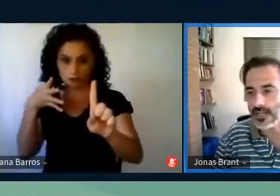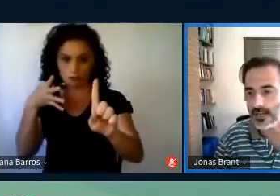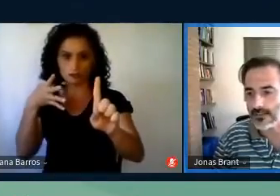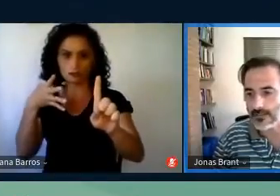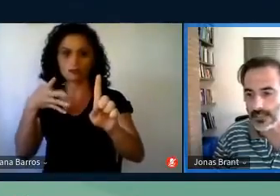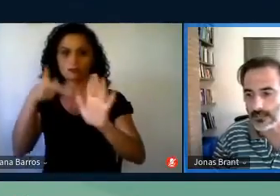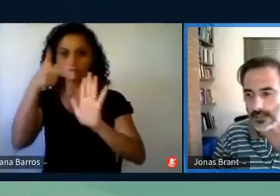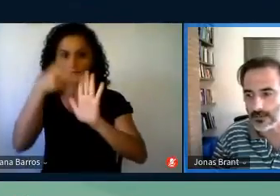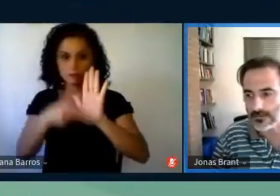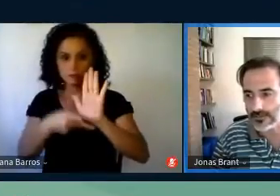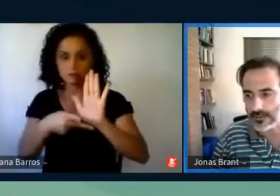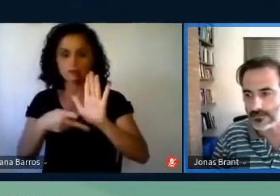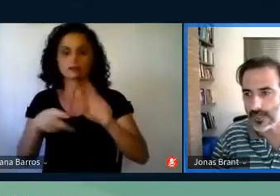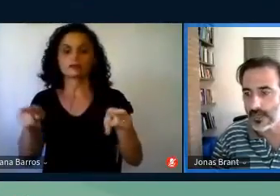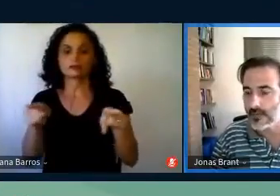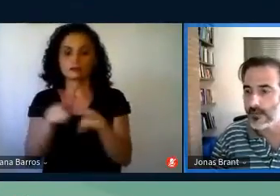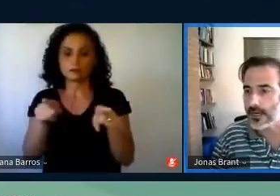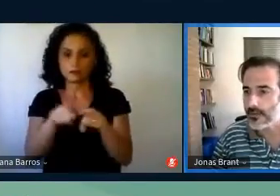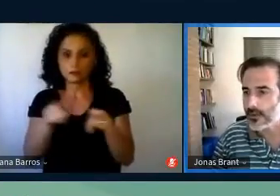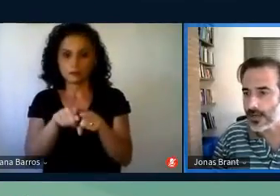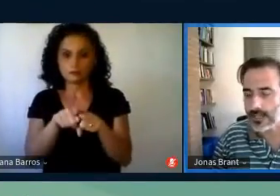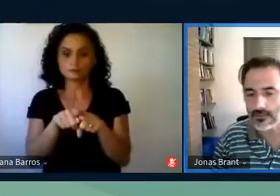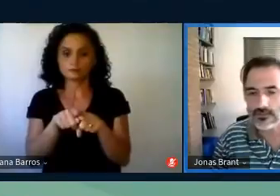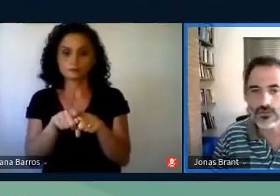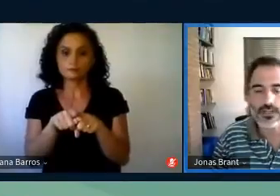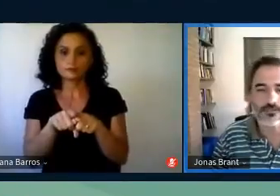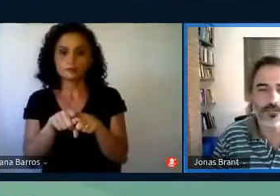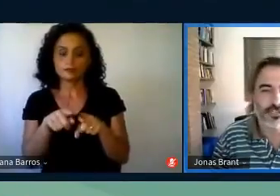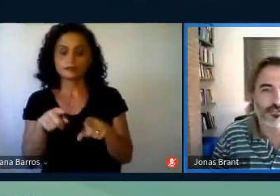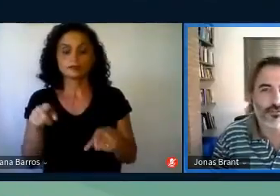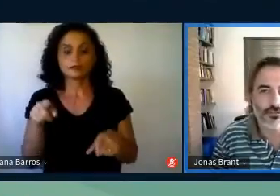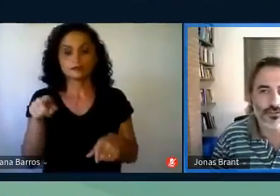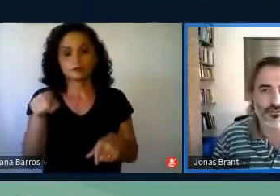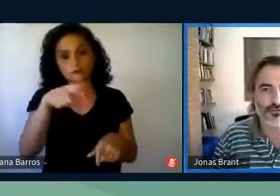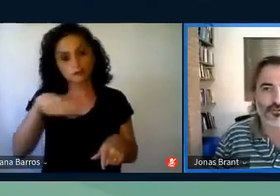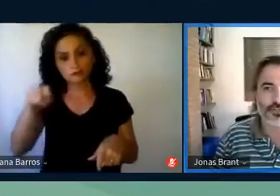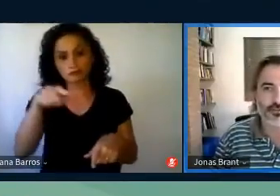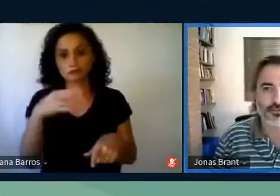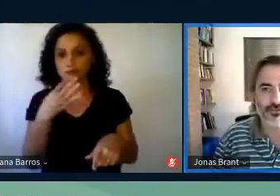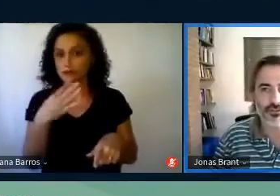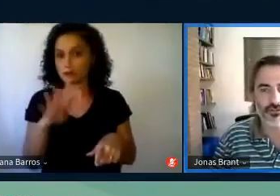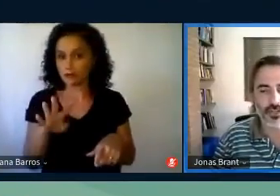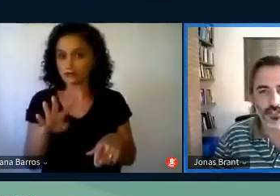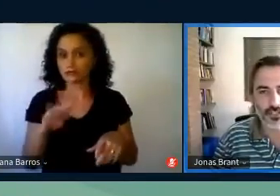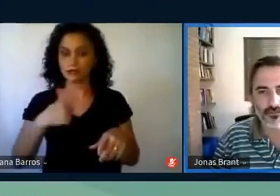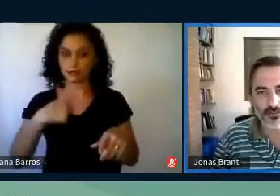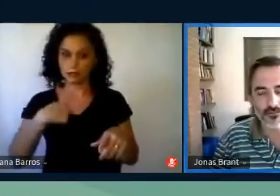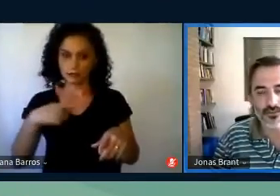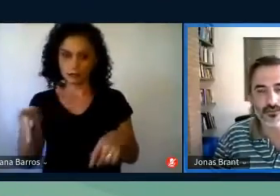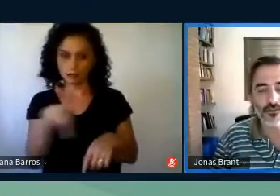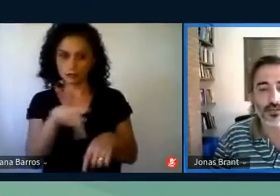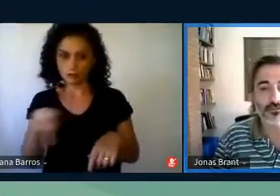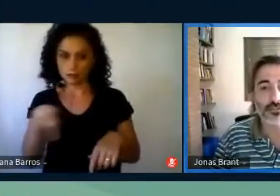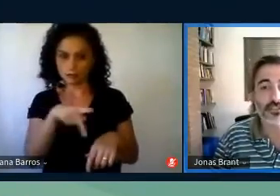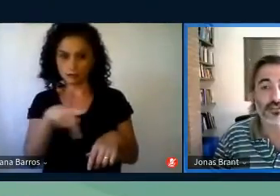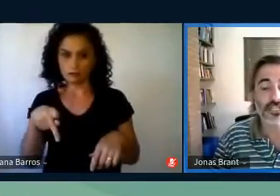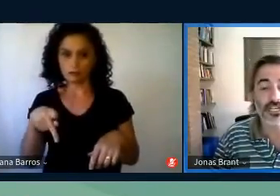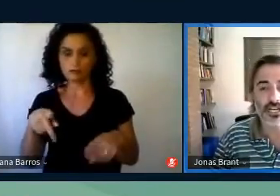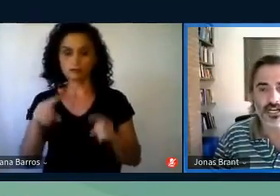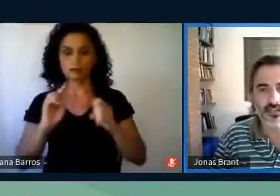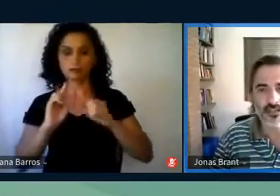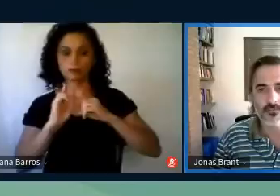no cenário da pandemia de Covid. Para quem não me conhece, eu sou Jonas Brant, eu sou professor do Departamento de Saúde Coletiva, sou formado em